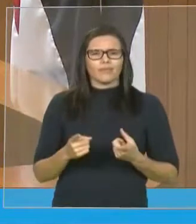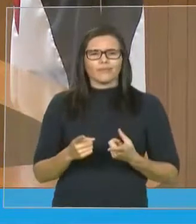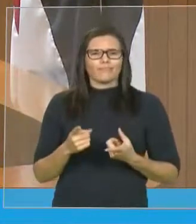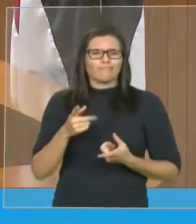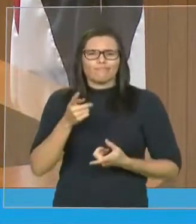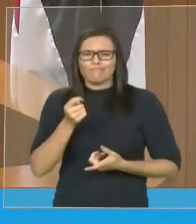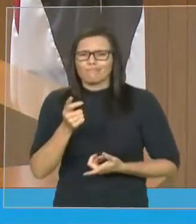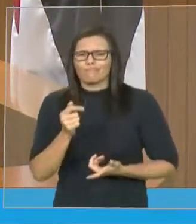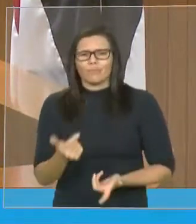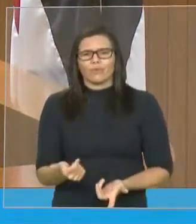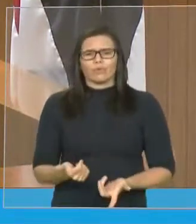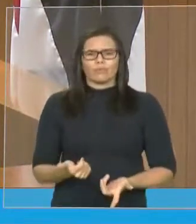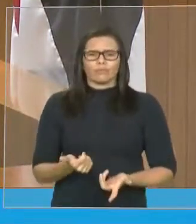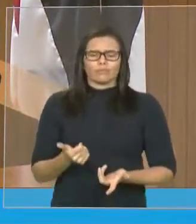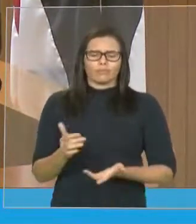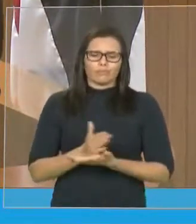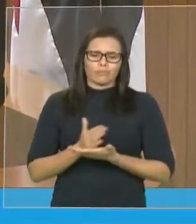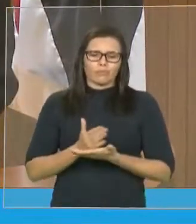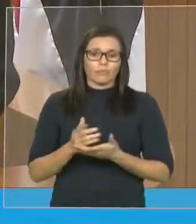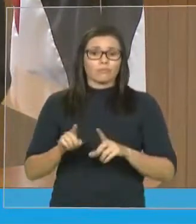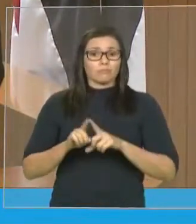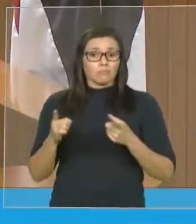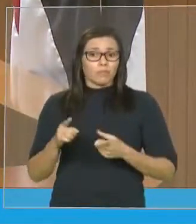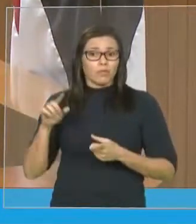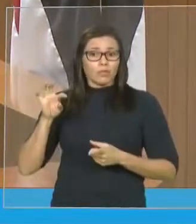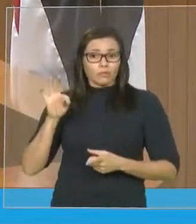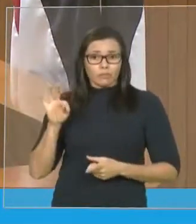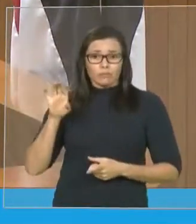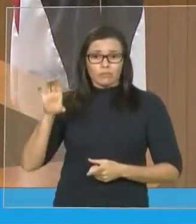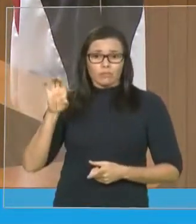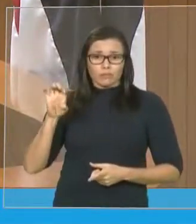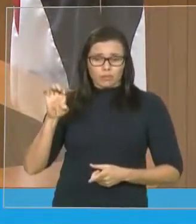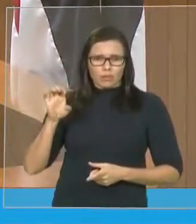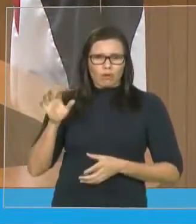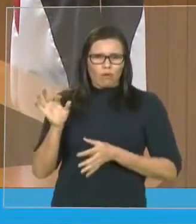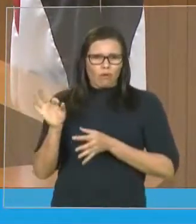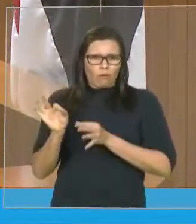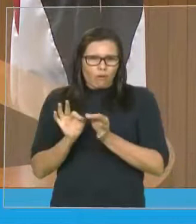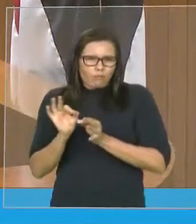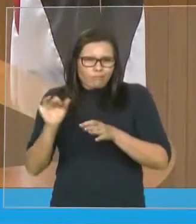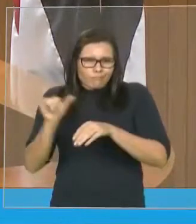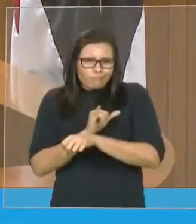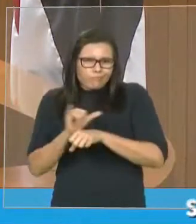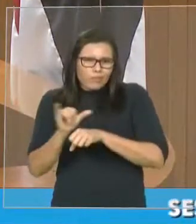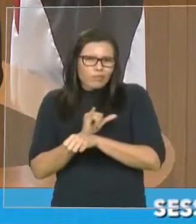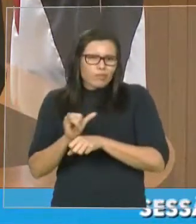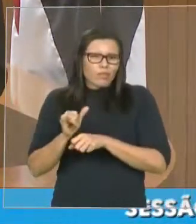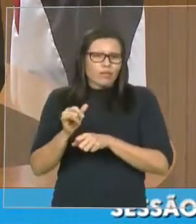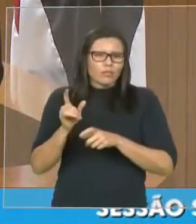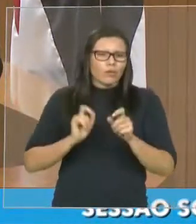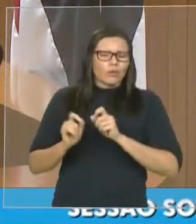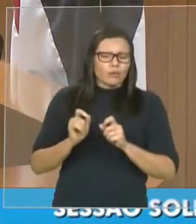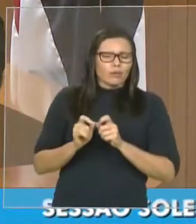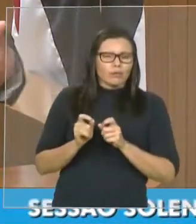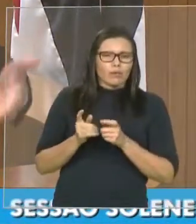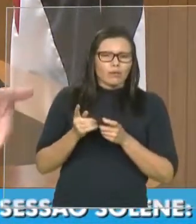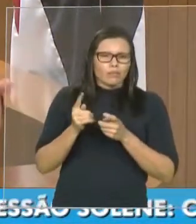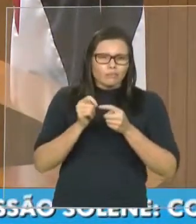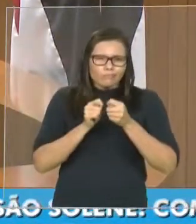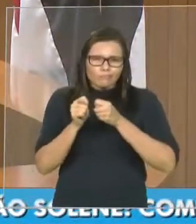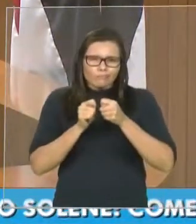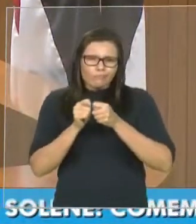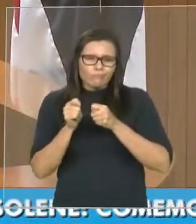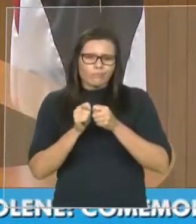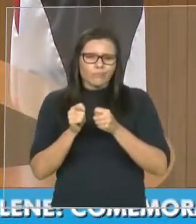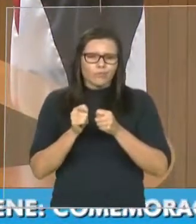E começa a avançar em um instrumento que hoje o presidente do tribunal acabou de anunciar, a um controle preventivo. Não basta ver